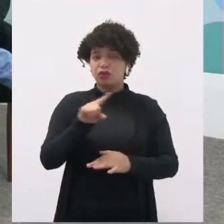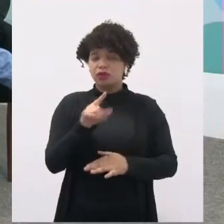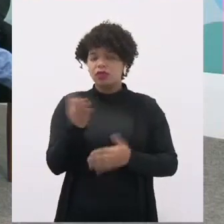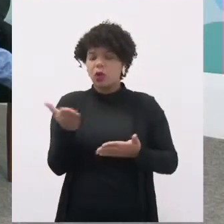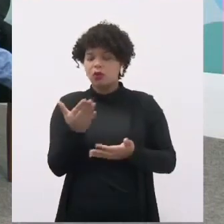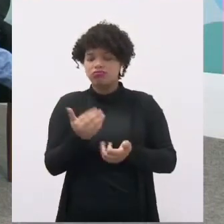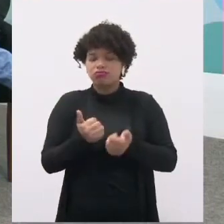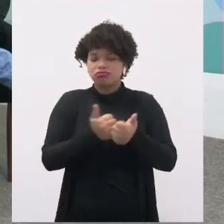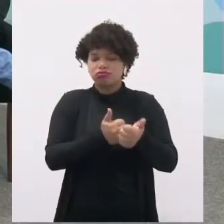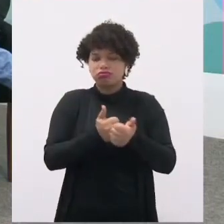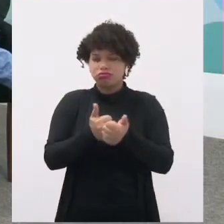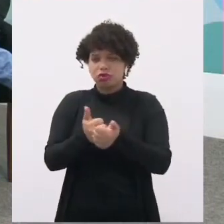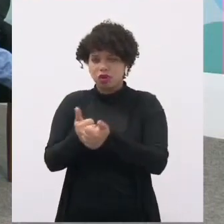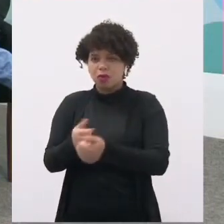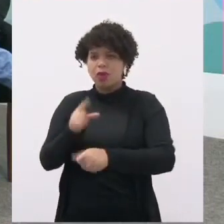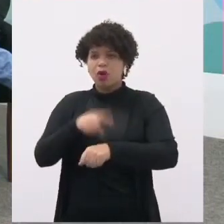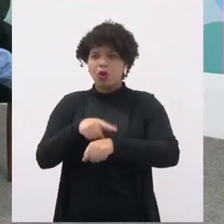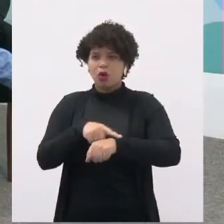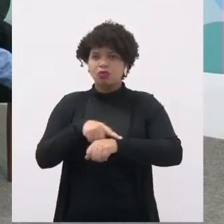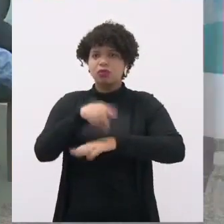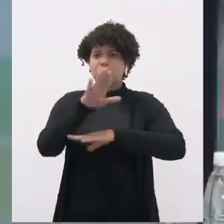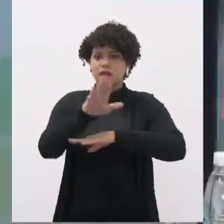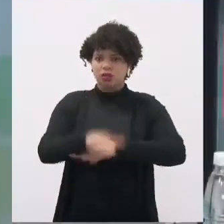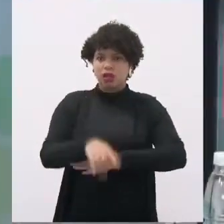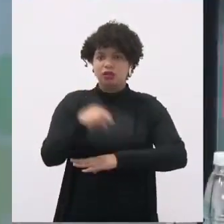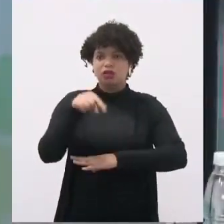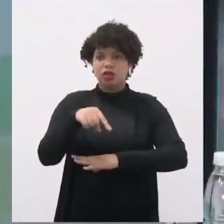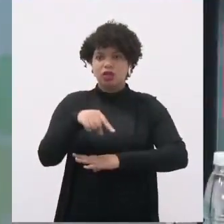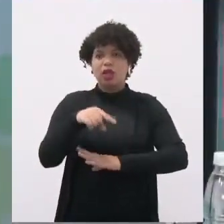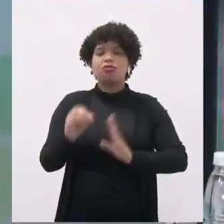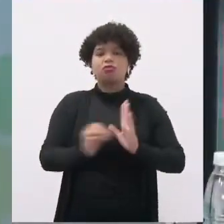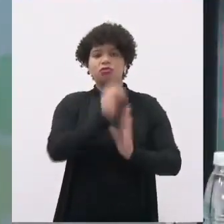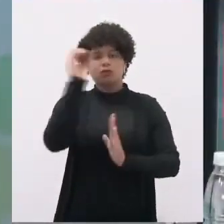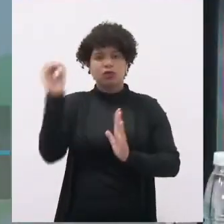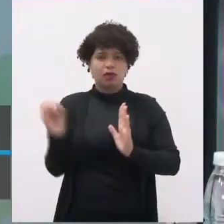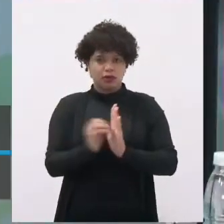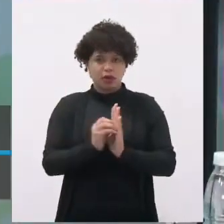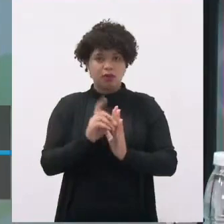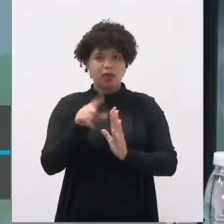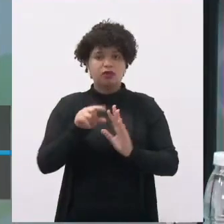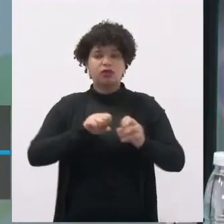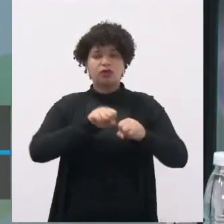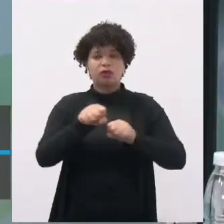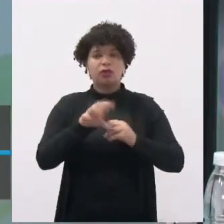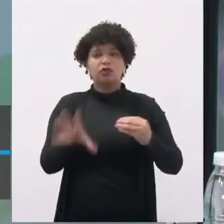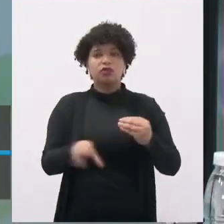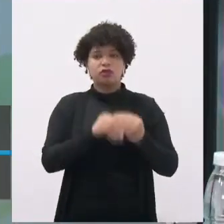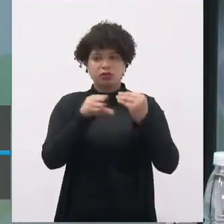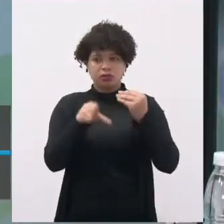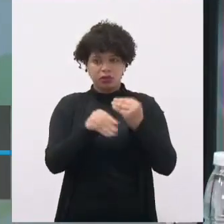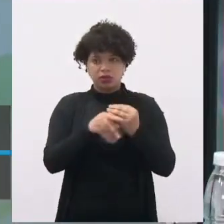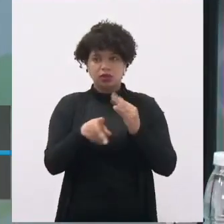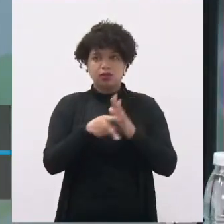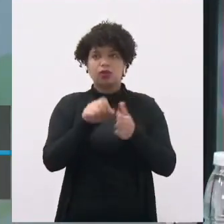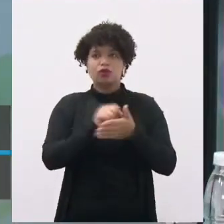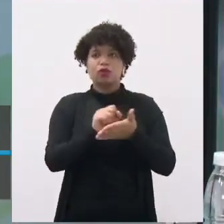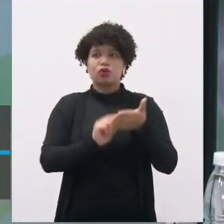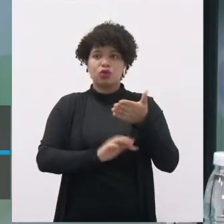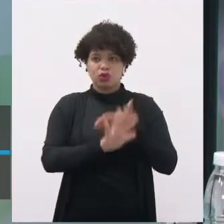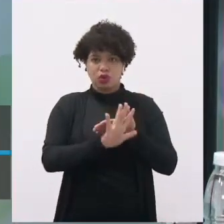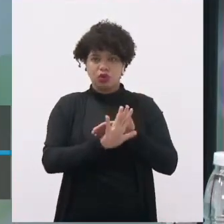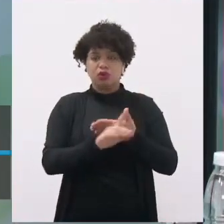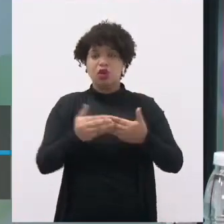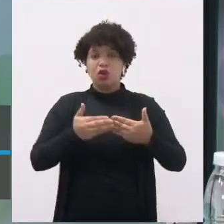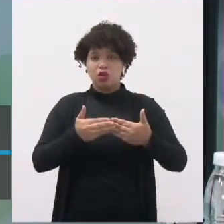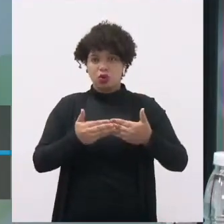a gente aqui, nesse horário, nesse canal, né? Formações de implementação do currículo, que vai